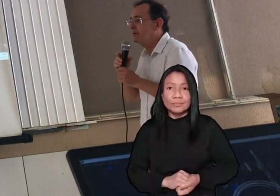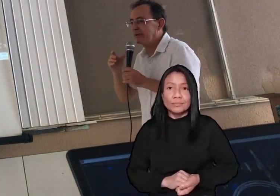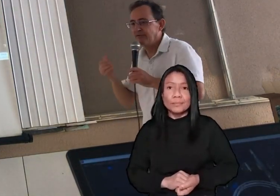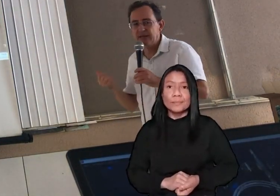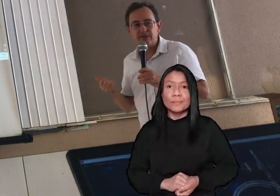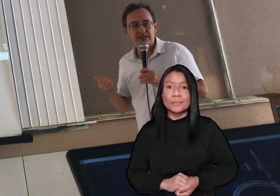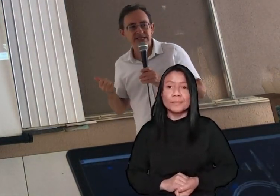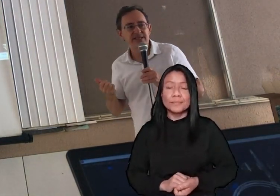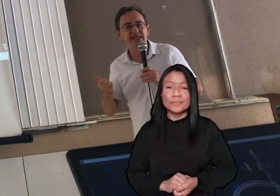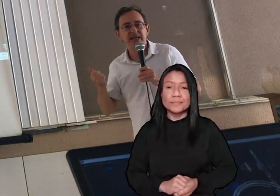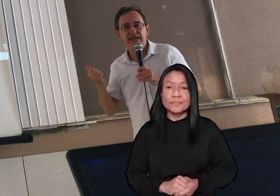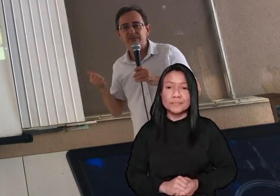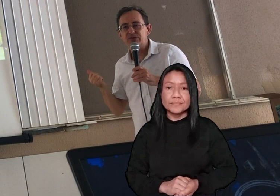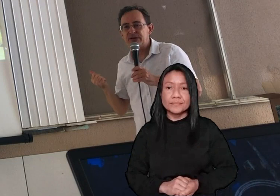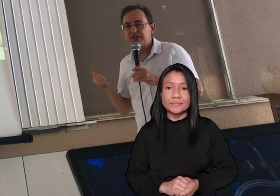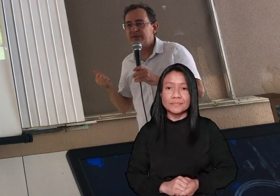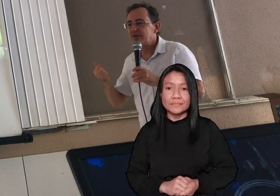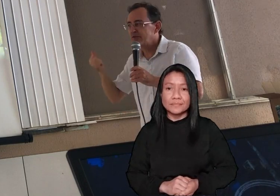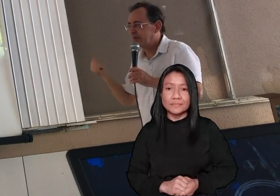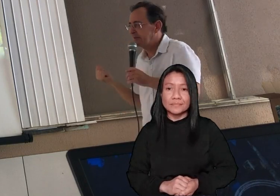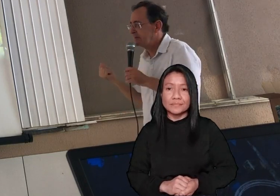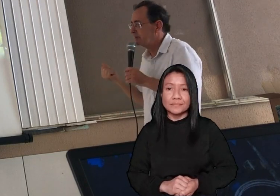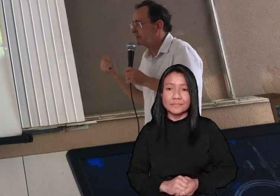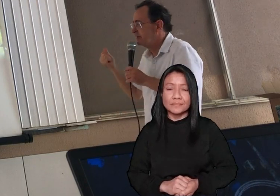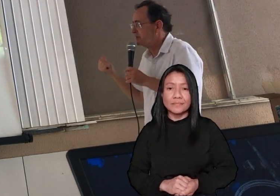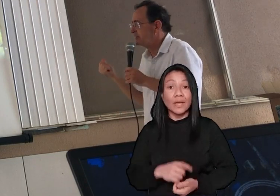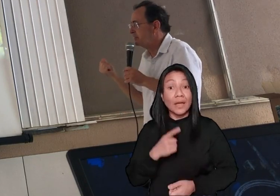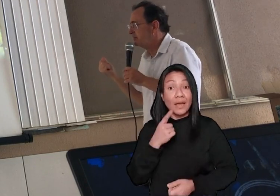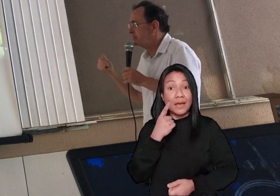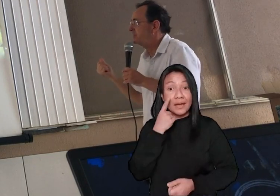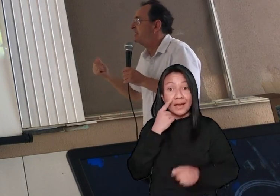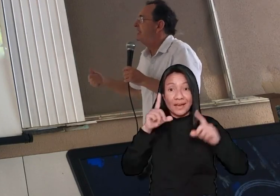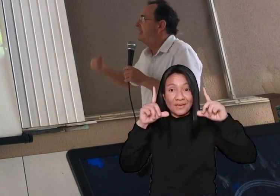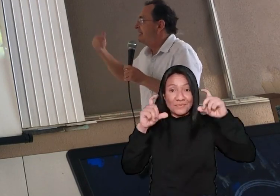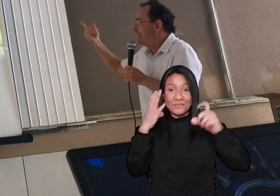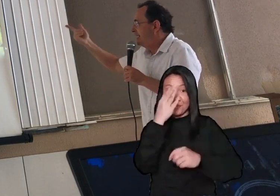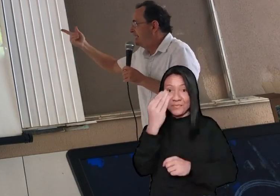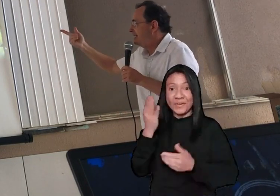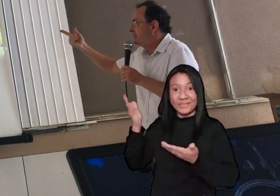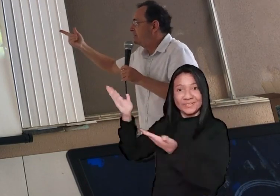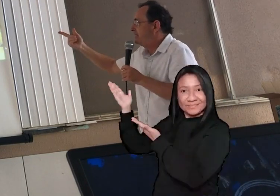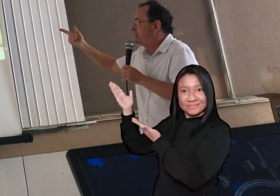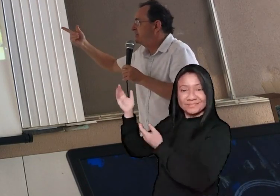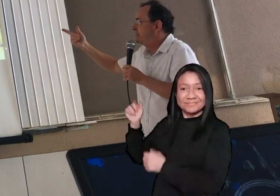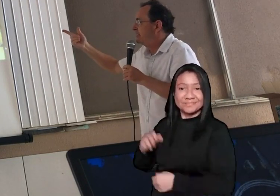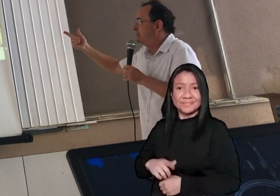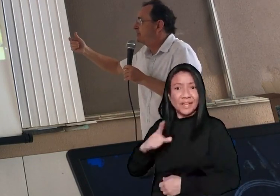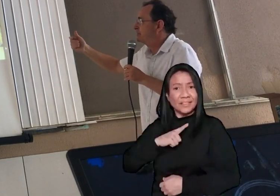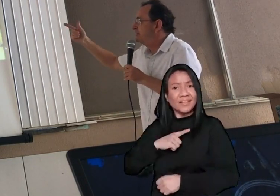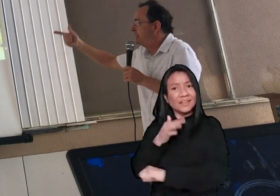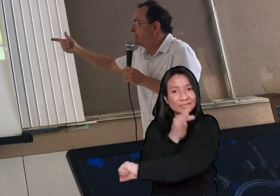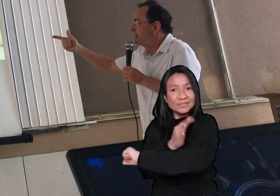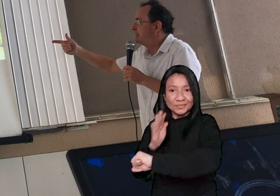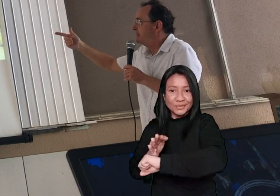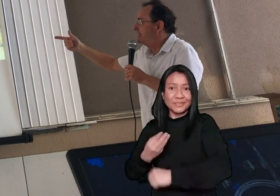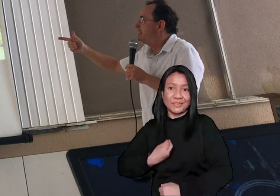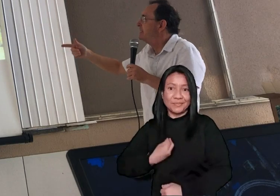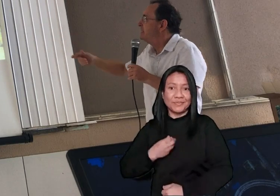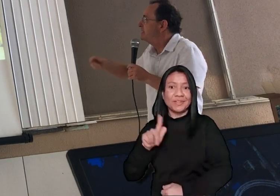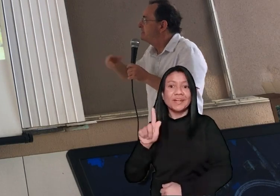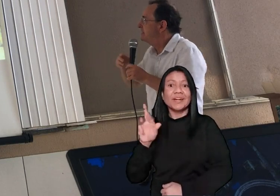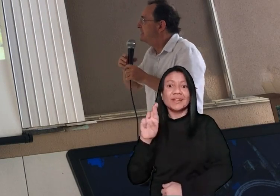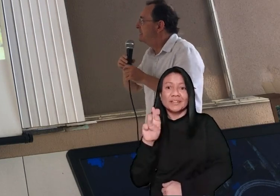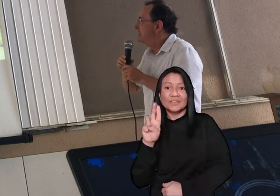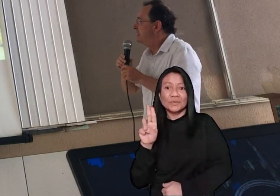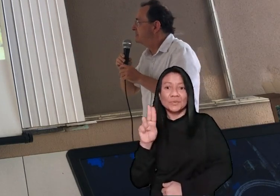Aqui, como eu falei para vocês, que aqui em Beltrão tem uma gruta, né? Gruta Nossa Senhora de Lourdes. Lá no interior de Porto União, ele